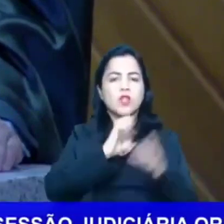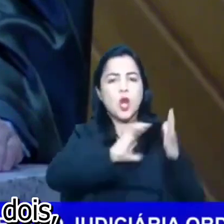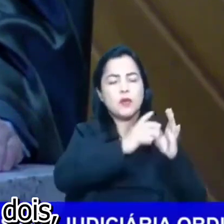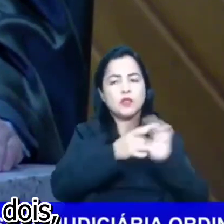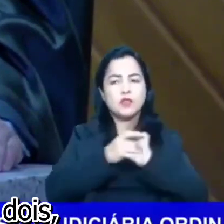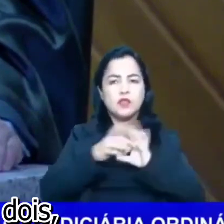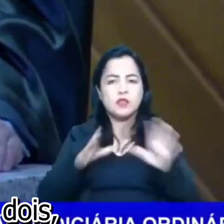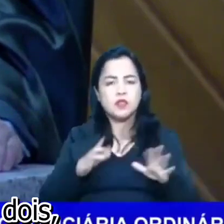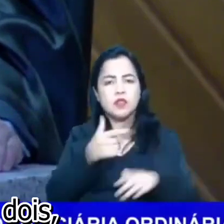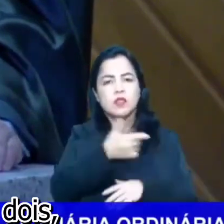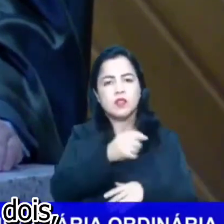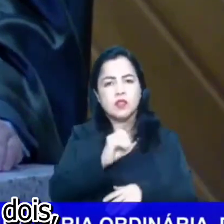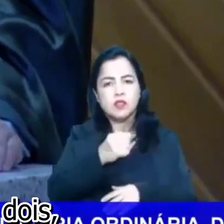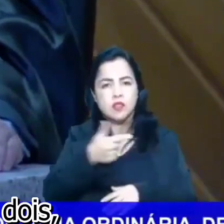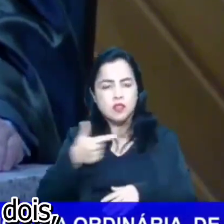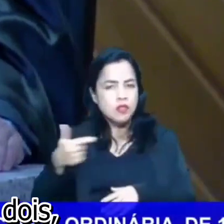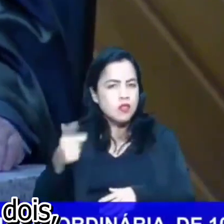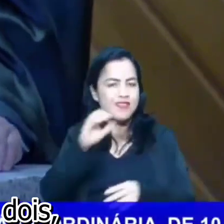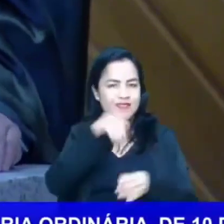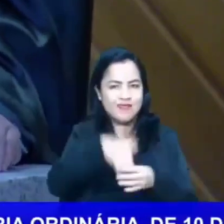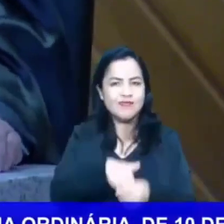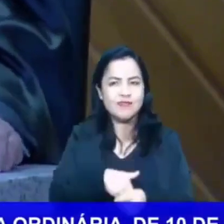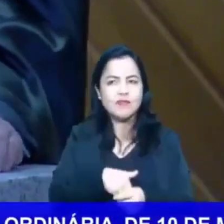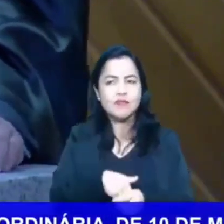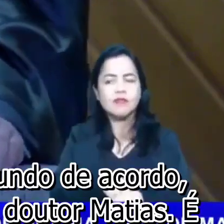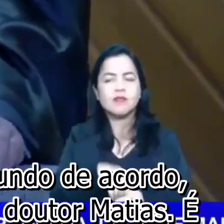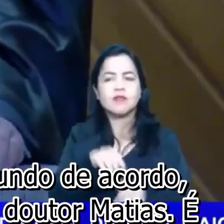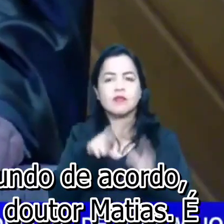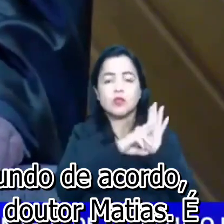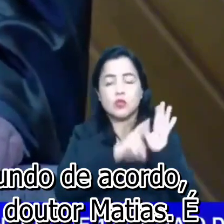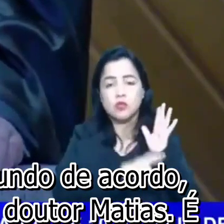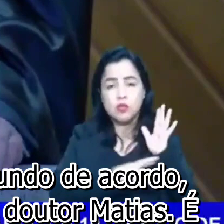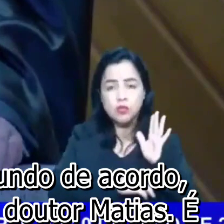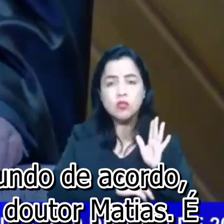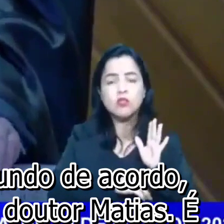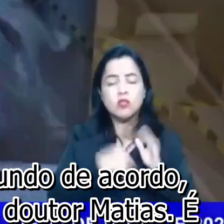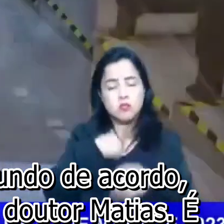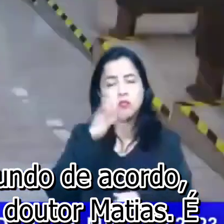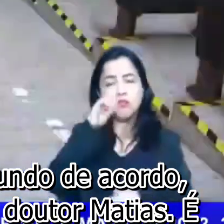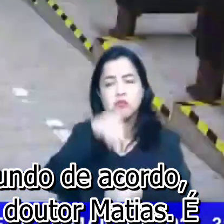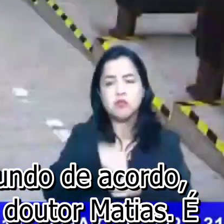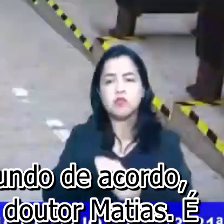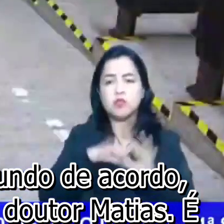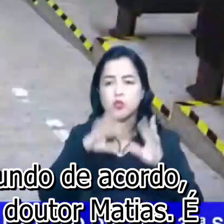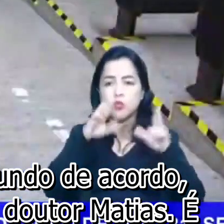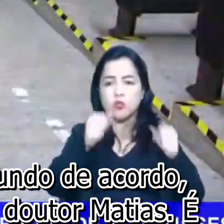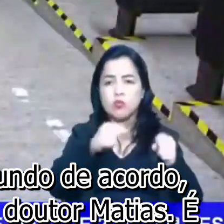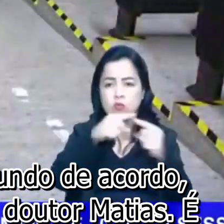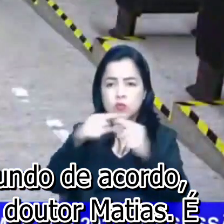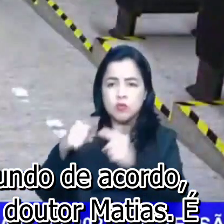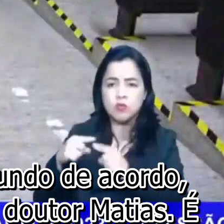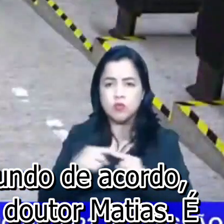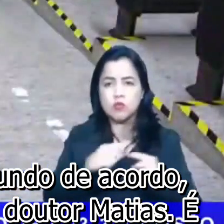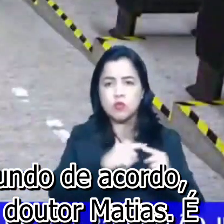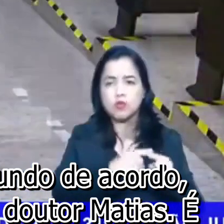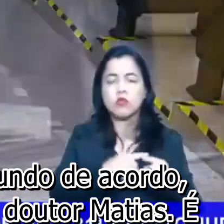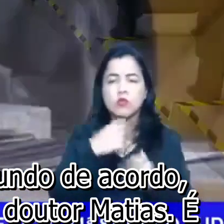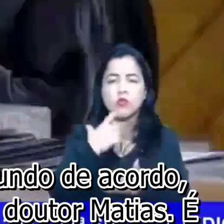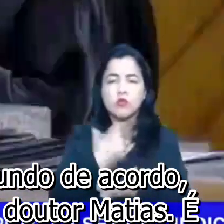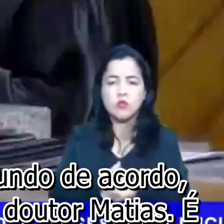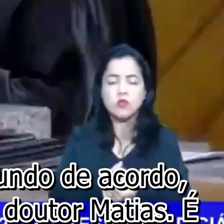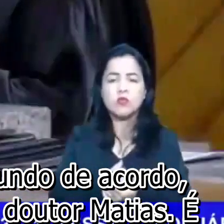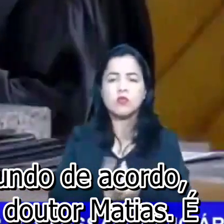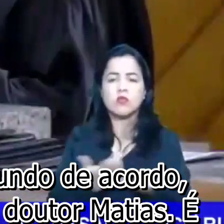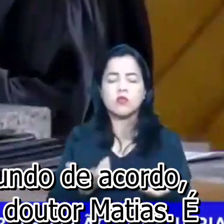referente às eleições de 2022, nos termos da norma de regência, é o voto. Todo mundo de acordo? Contas aprovadas